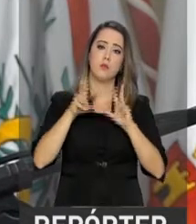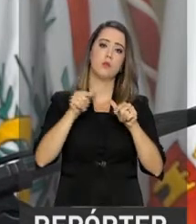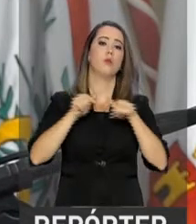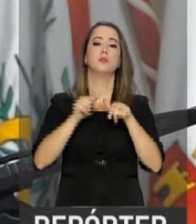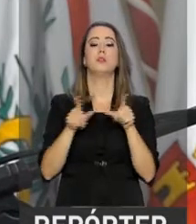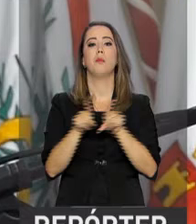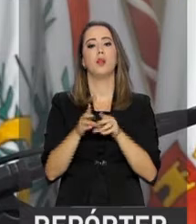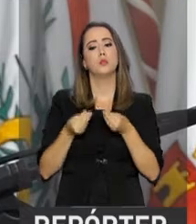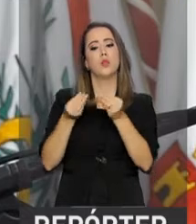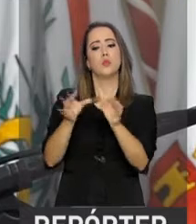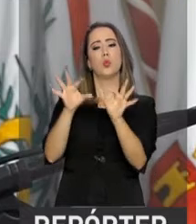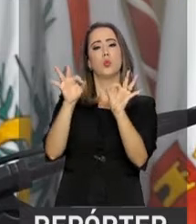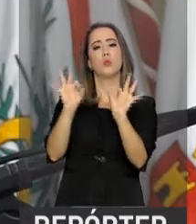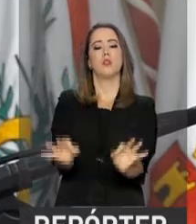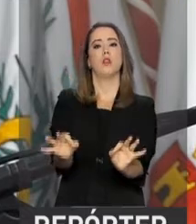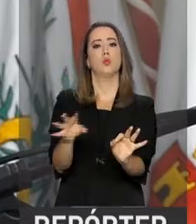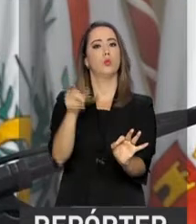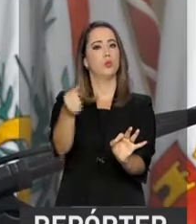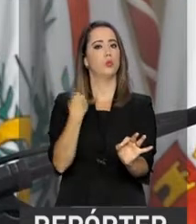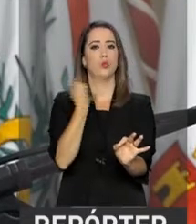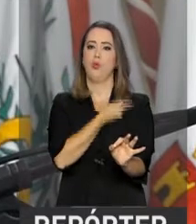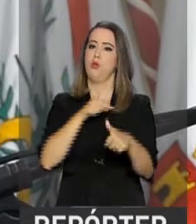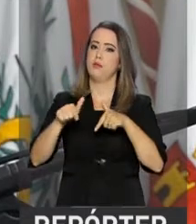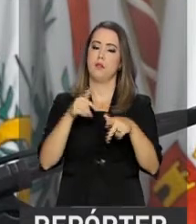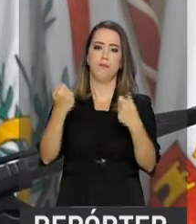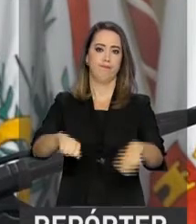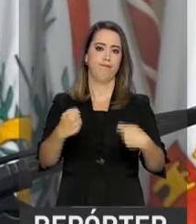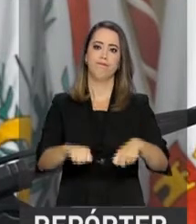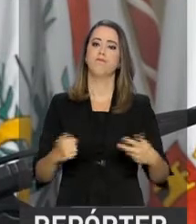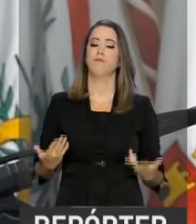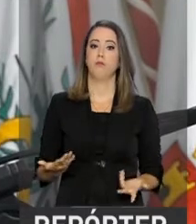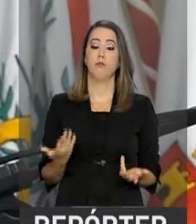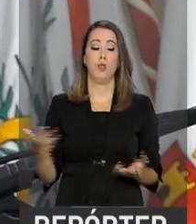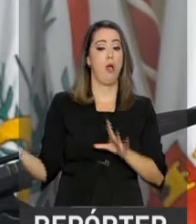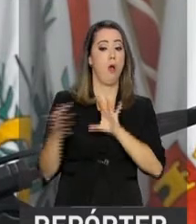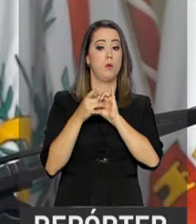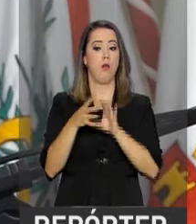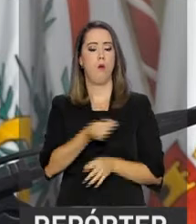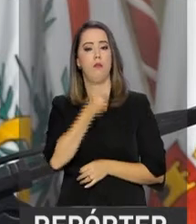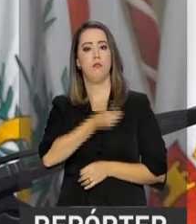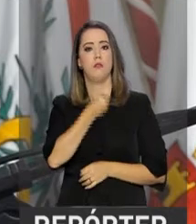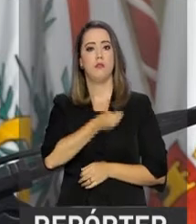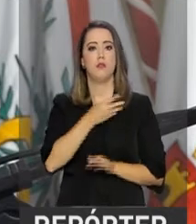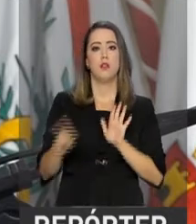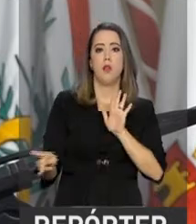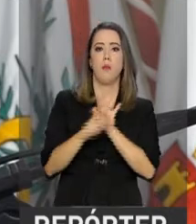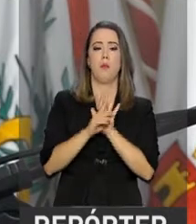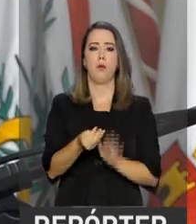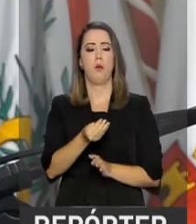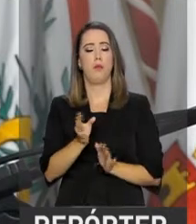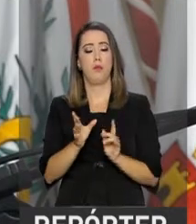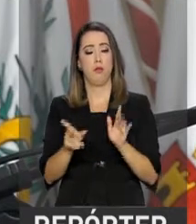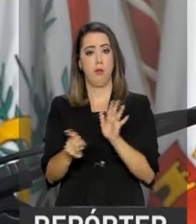literalmente tudo que nos comprometamos fazendo todo a integridade a vida a propriedade a lei